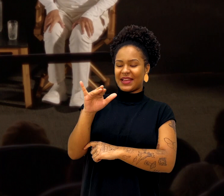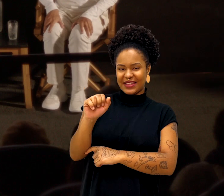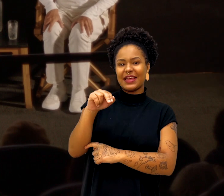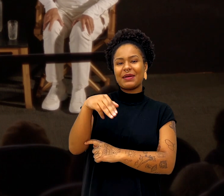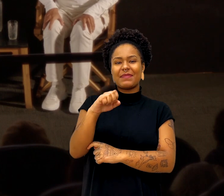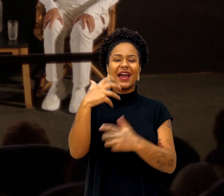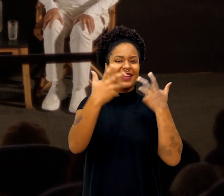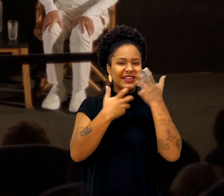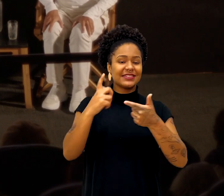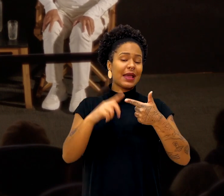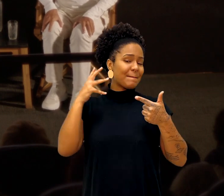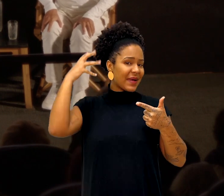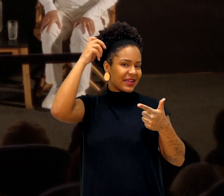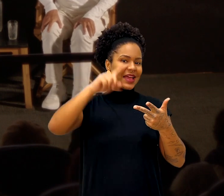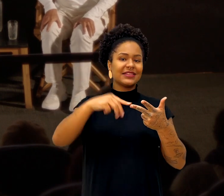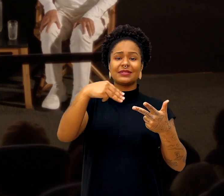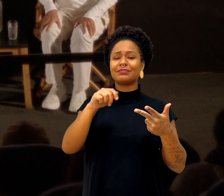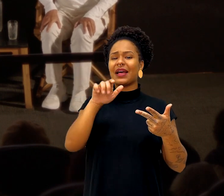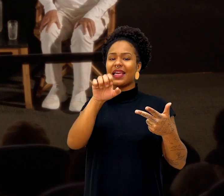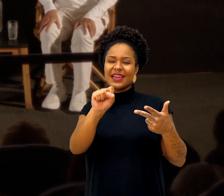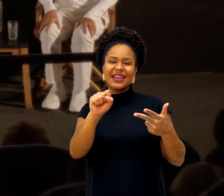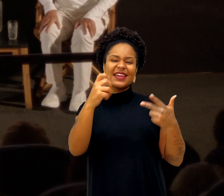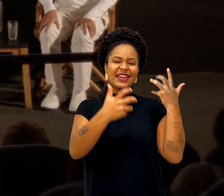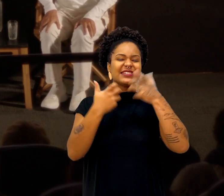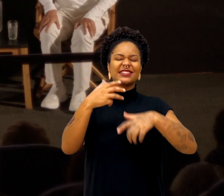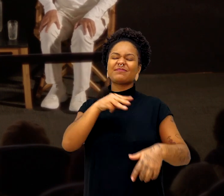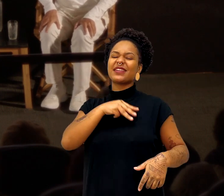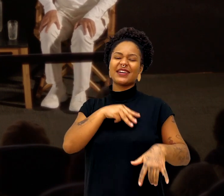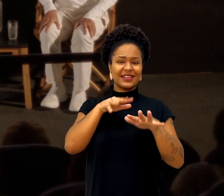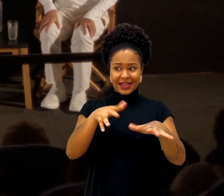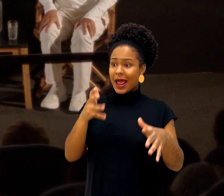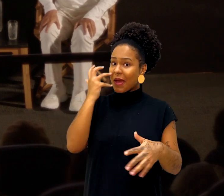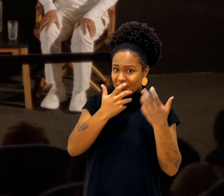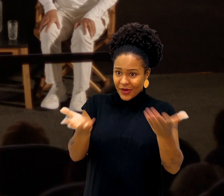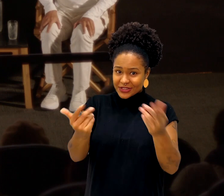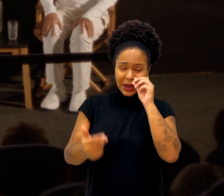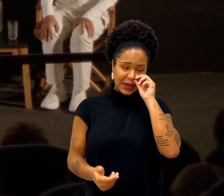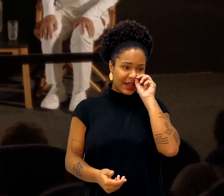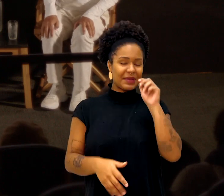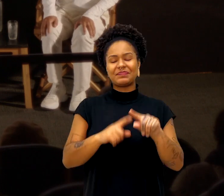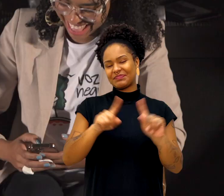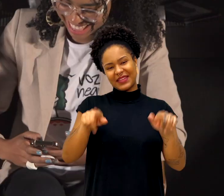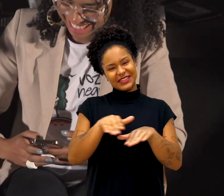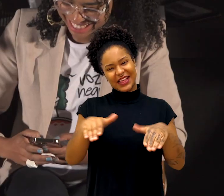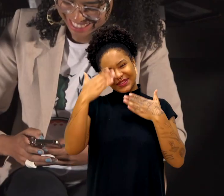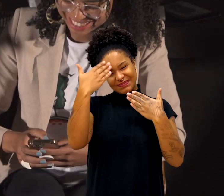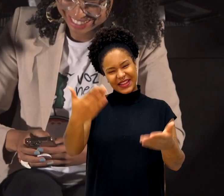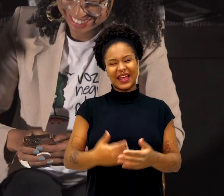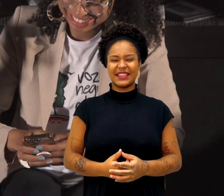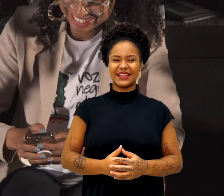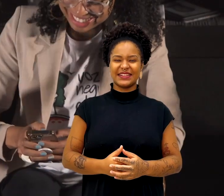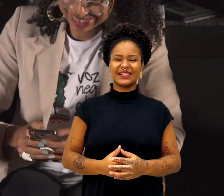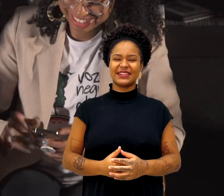Marias, Mains, Marieles, Malês, Mangueira... Pode cantar, gente. Mas, enfim, é isso. Obrigada.